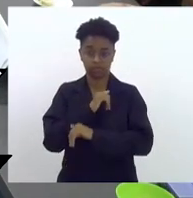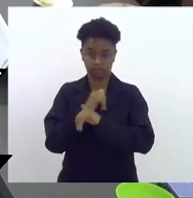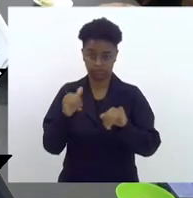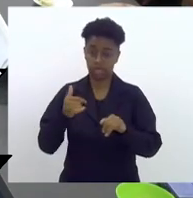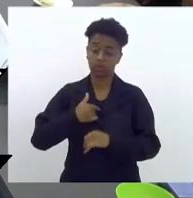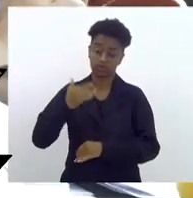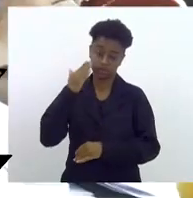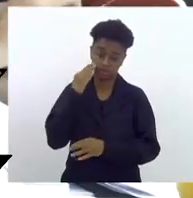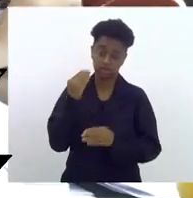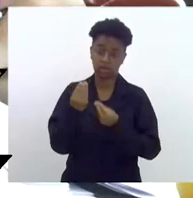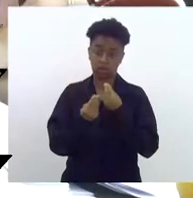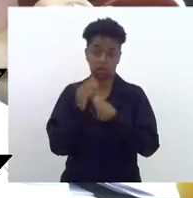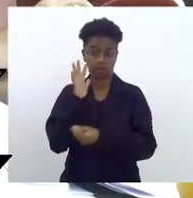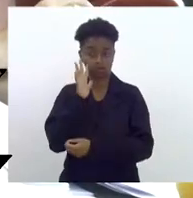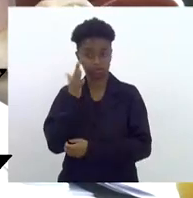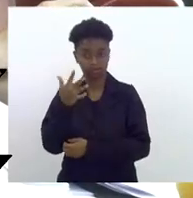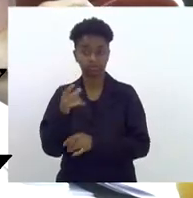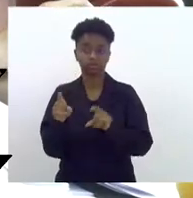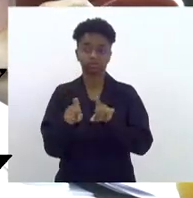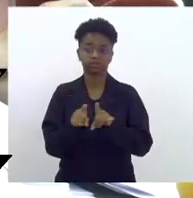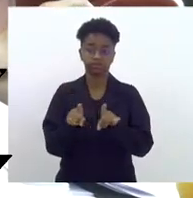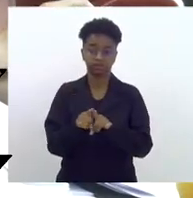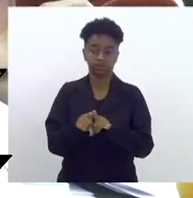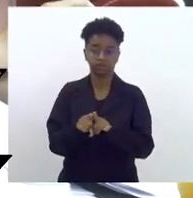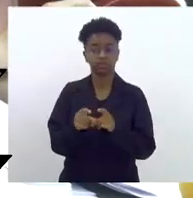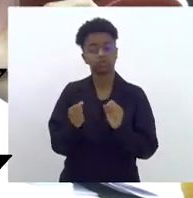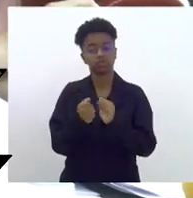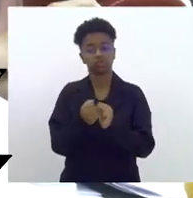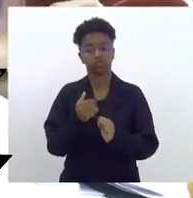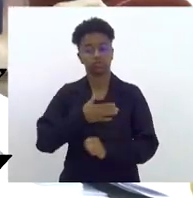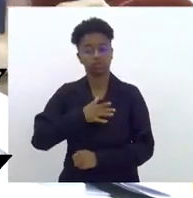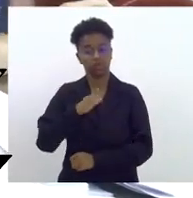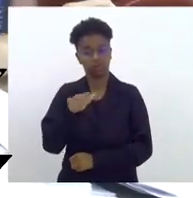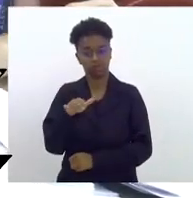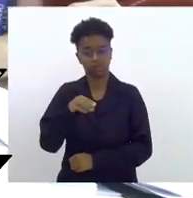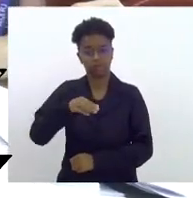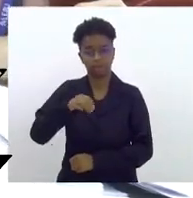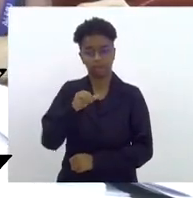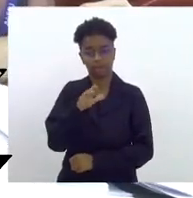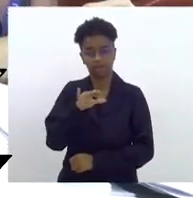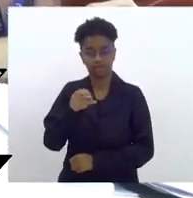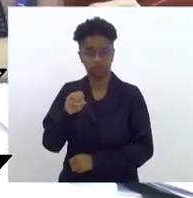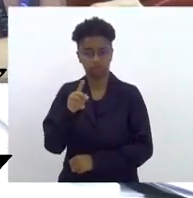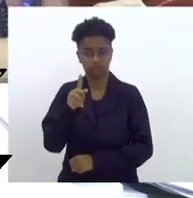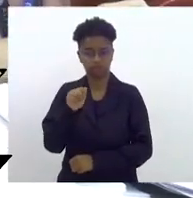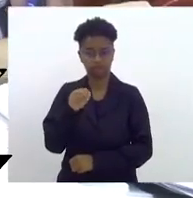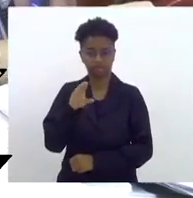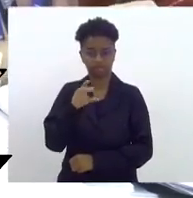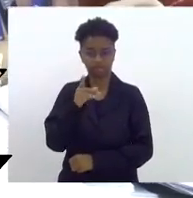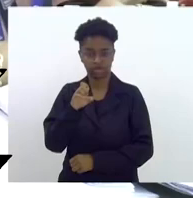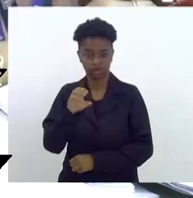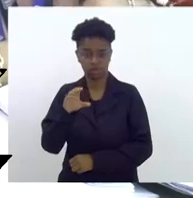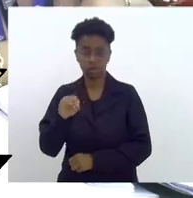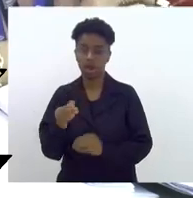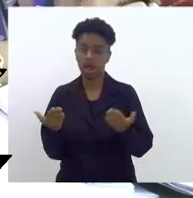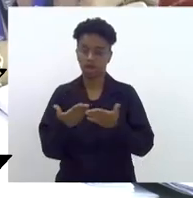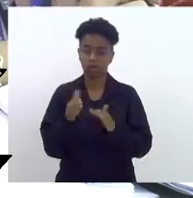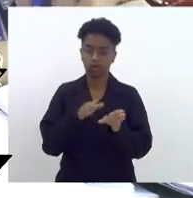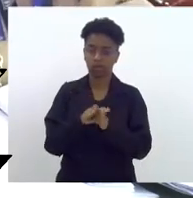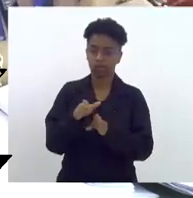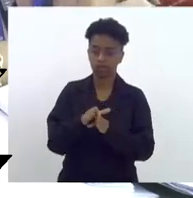decisão inclusive como meu irmão então Deputado Márcio Pacheco hoje Conselheiro Tribunal de Contas